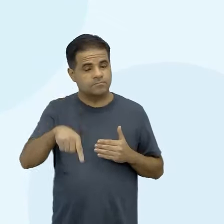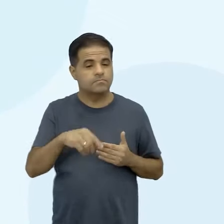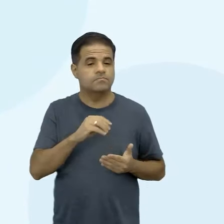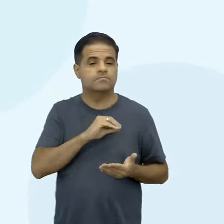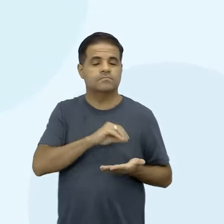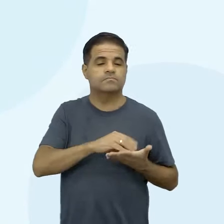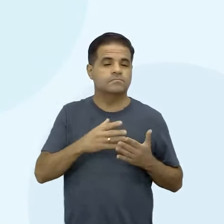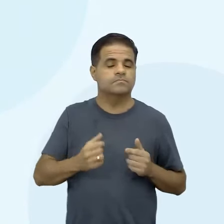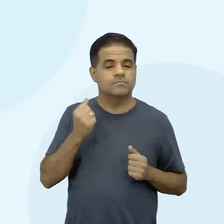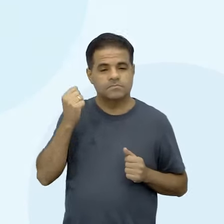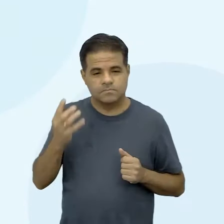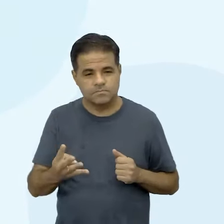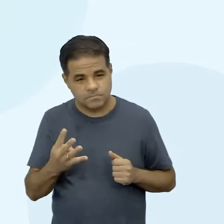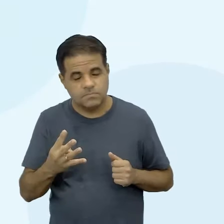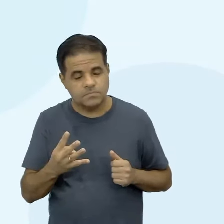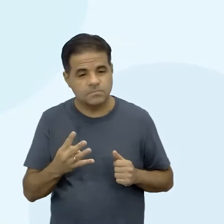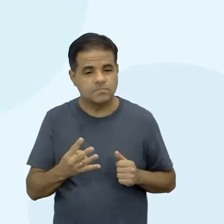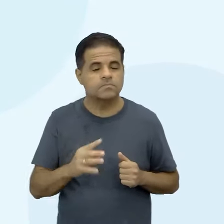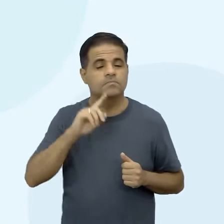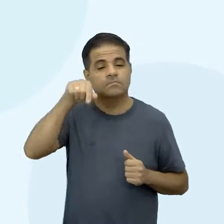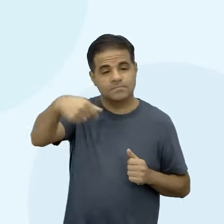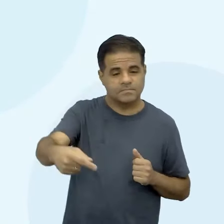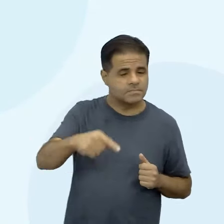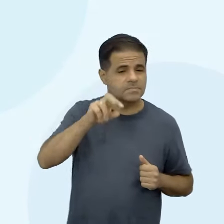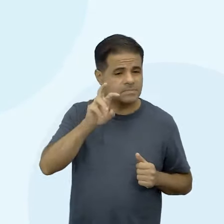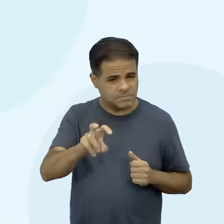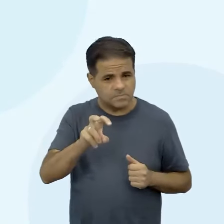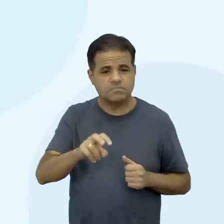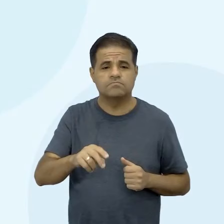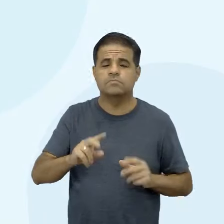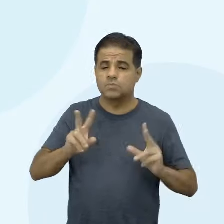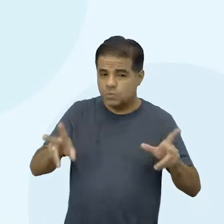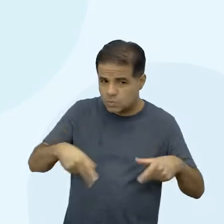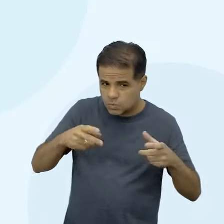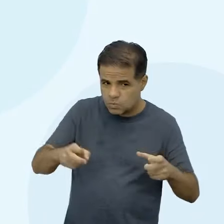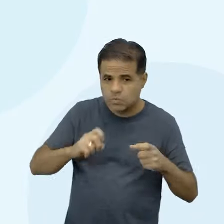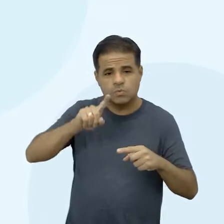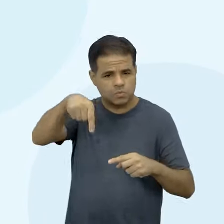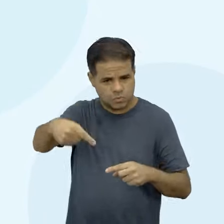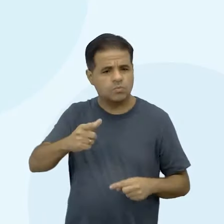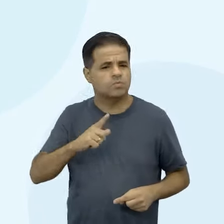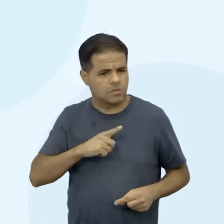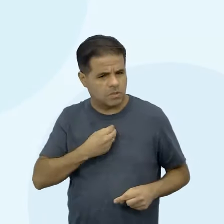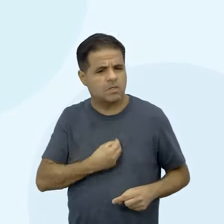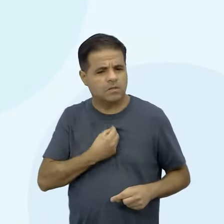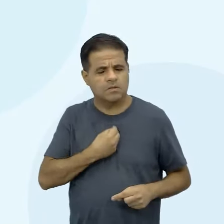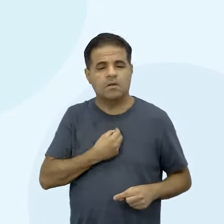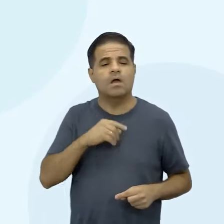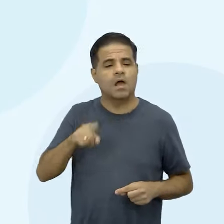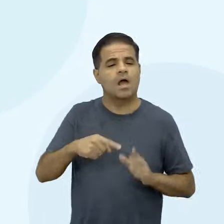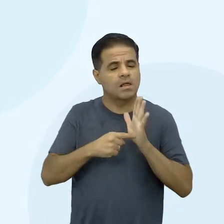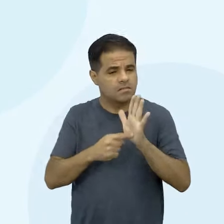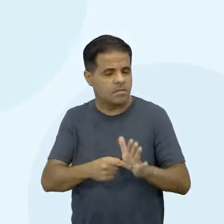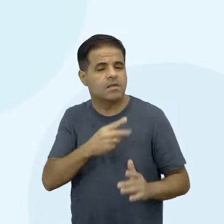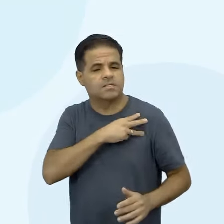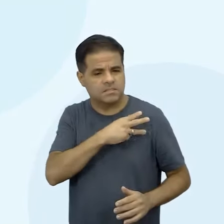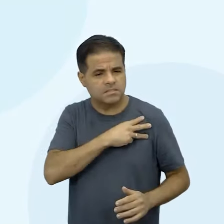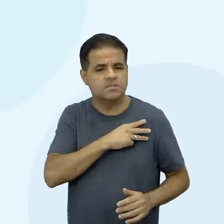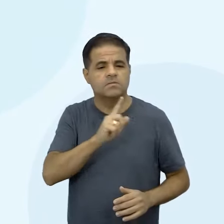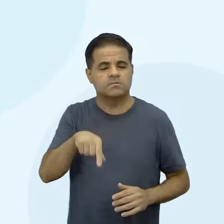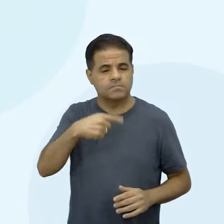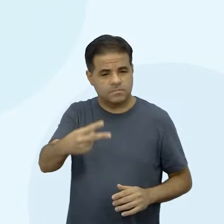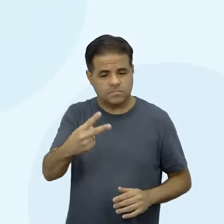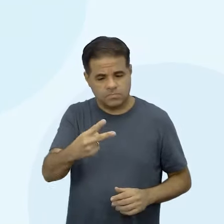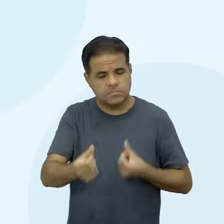4. Aí a unidade curricular 5, consumo, logo existo, seria na terceira série, no